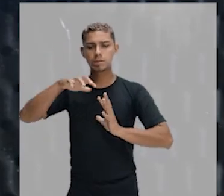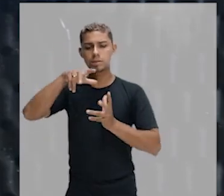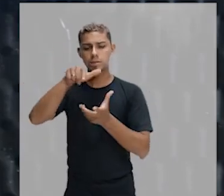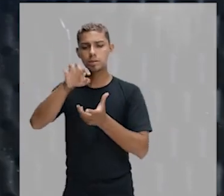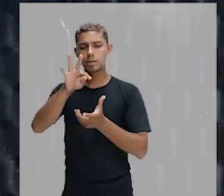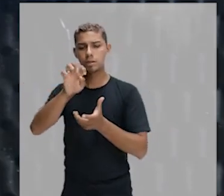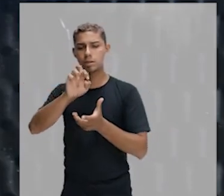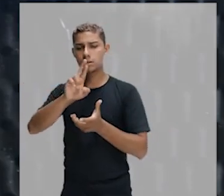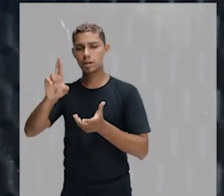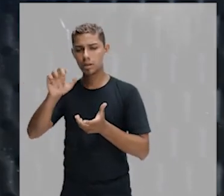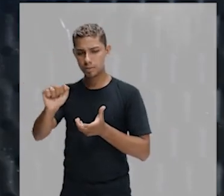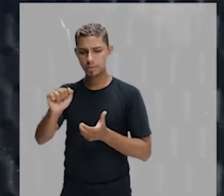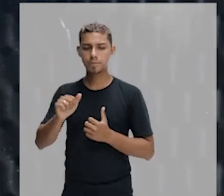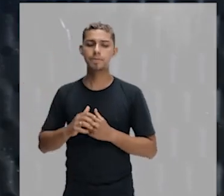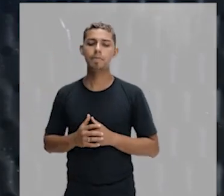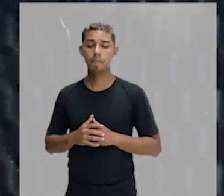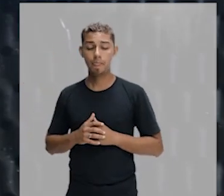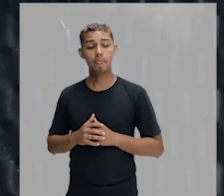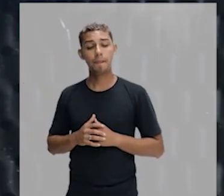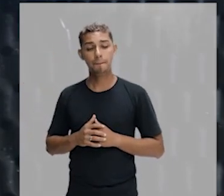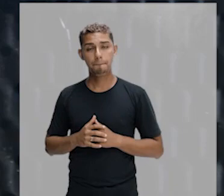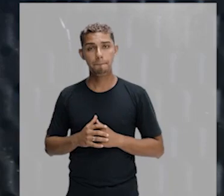certo?